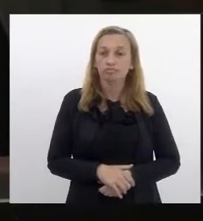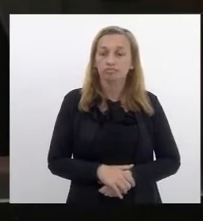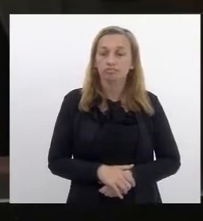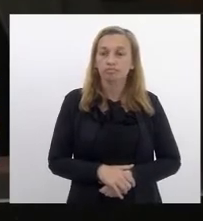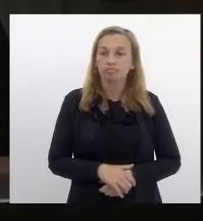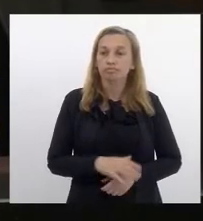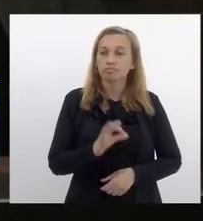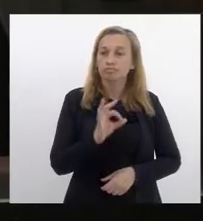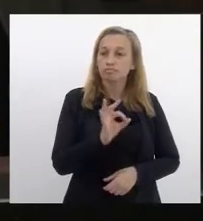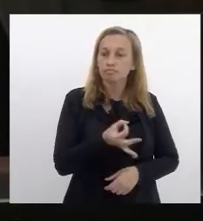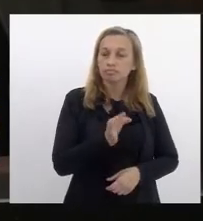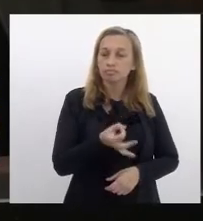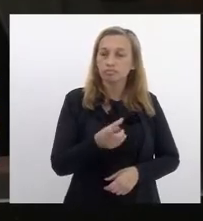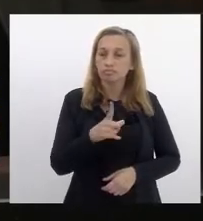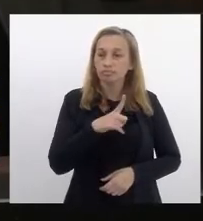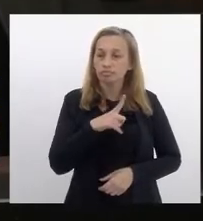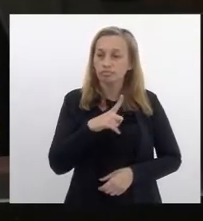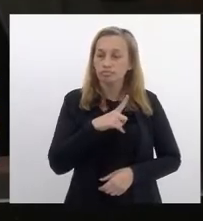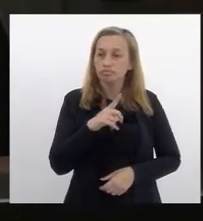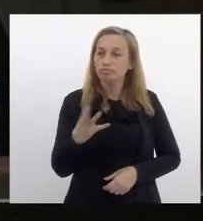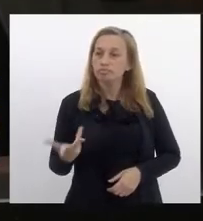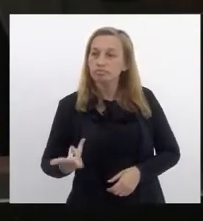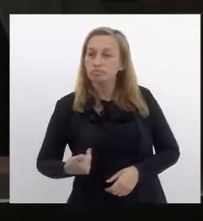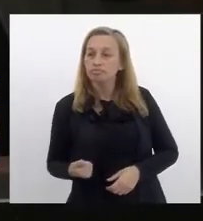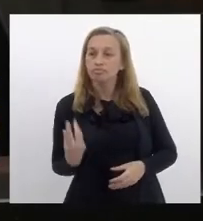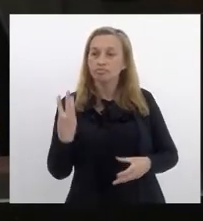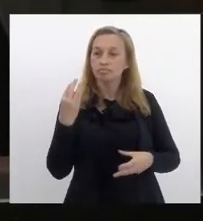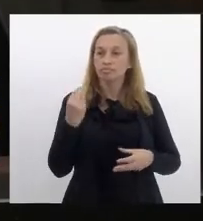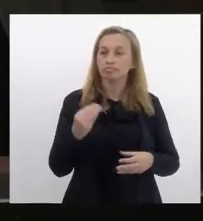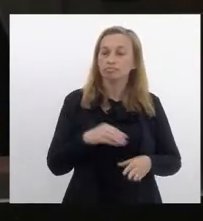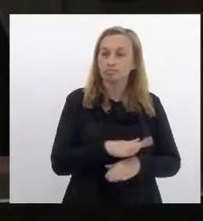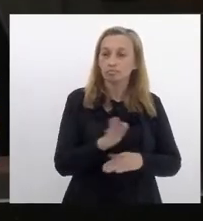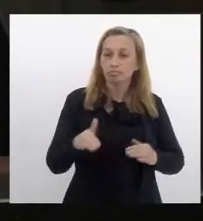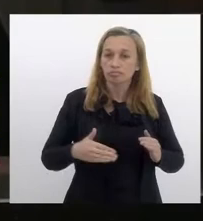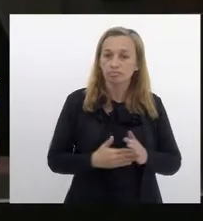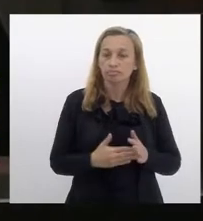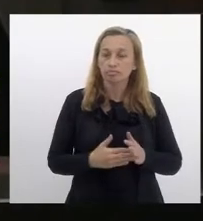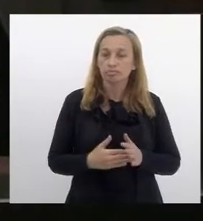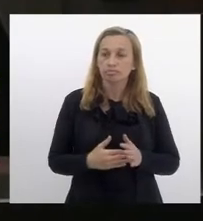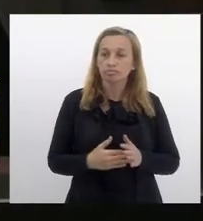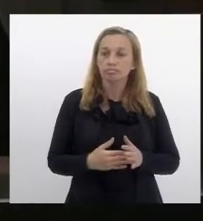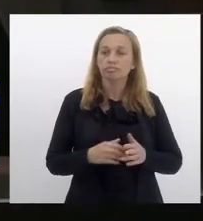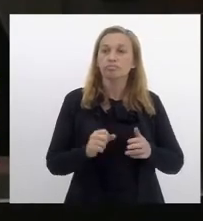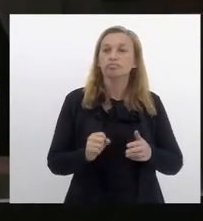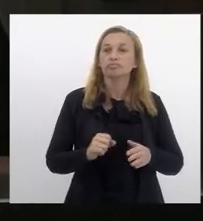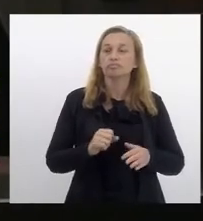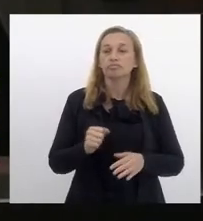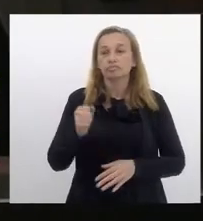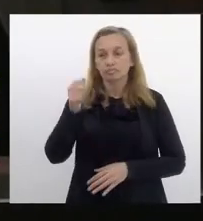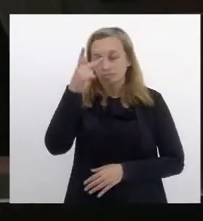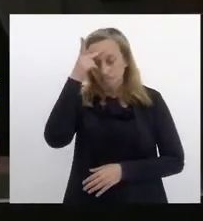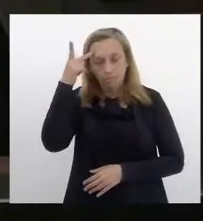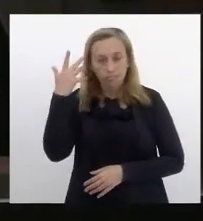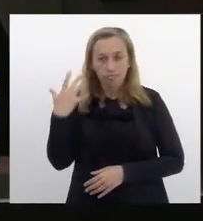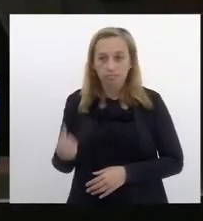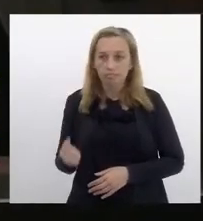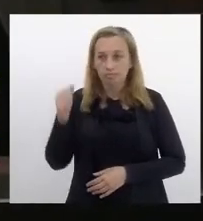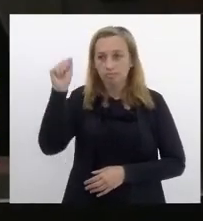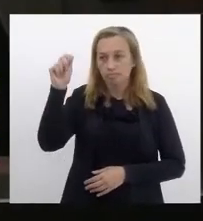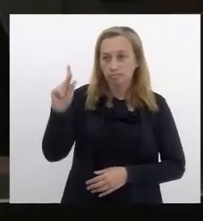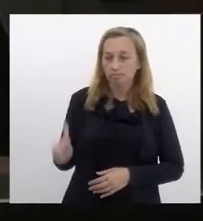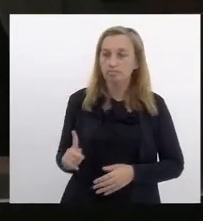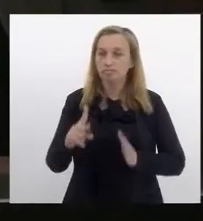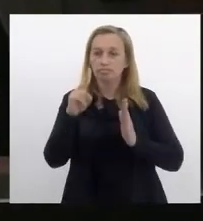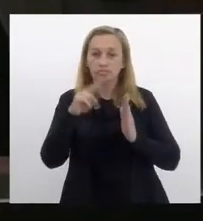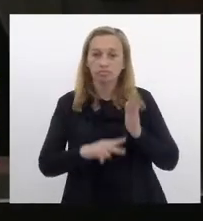ficaria garantida a paridade integral entre ativos e pensionistas, na leitura do